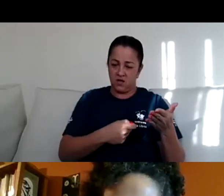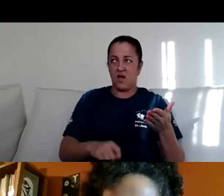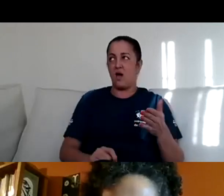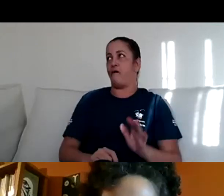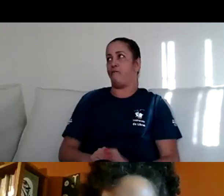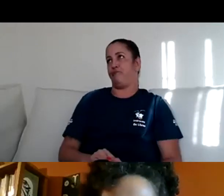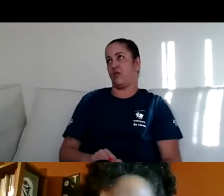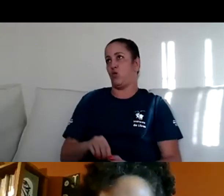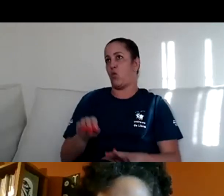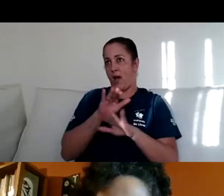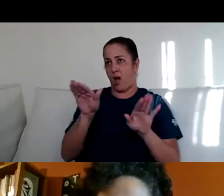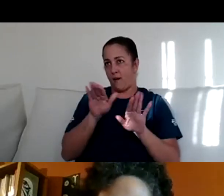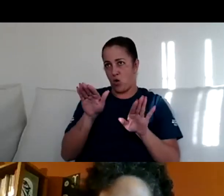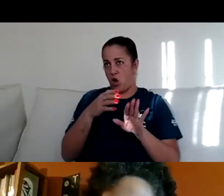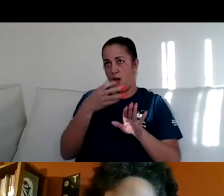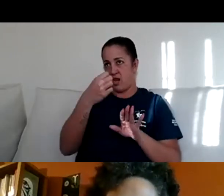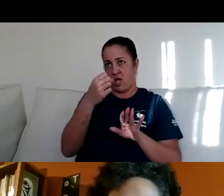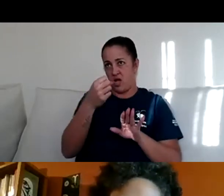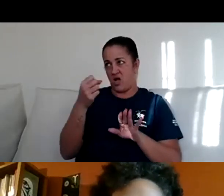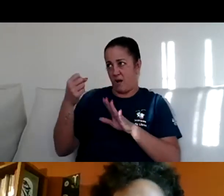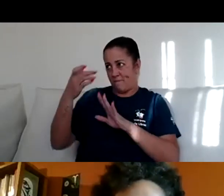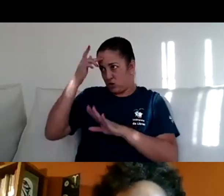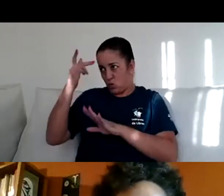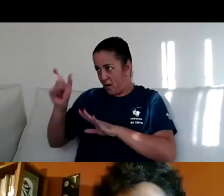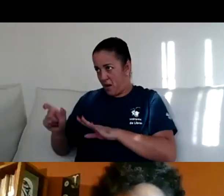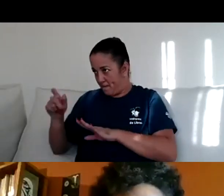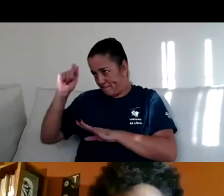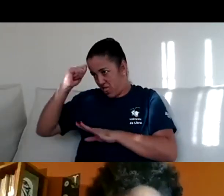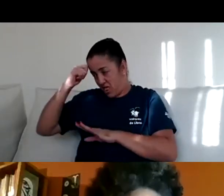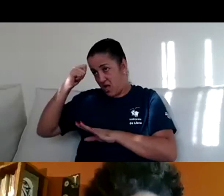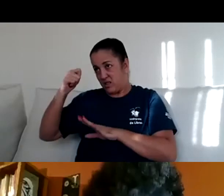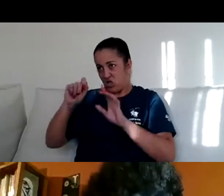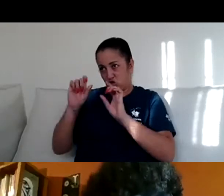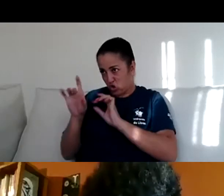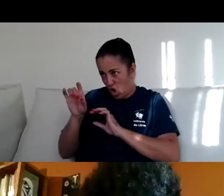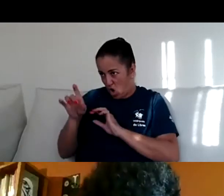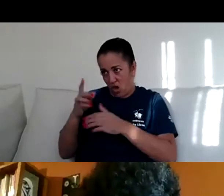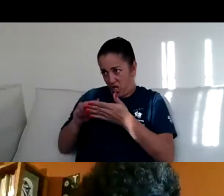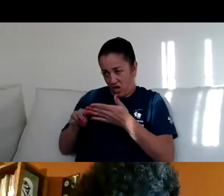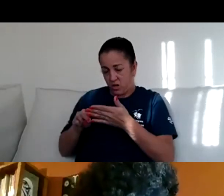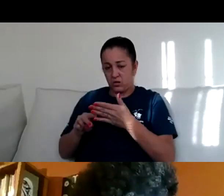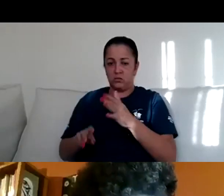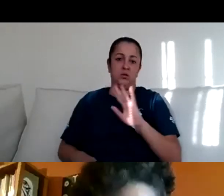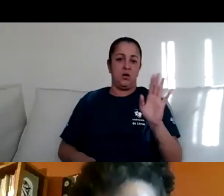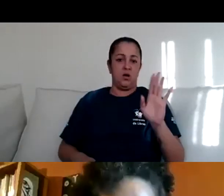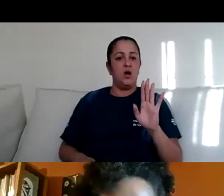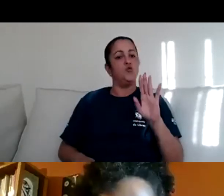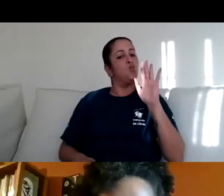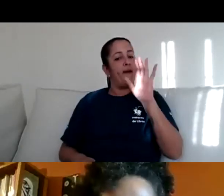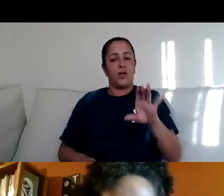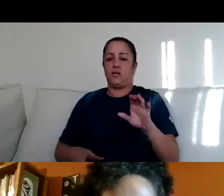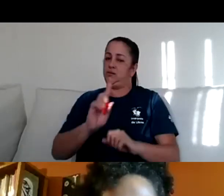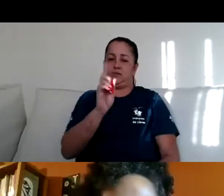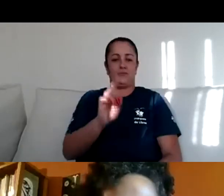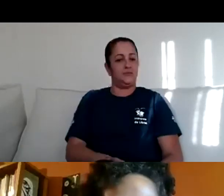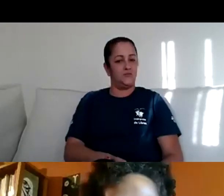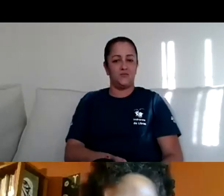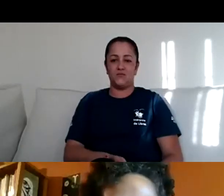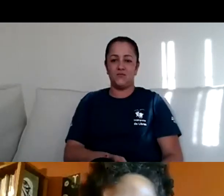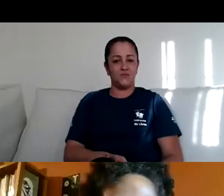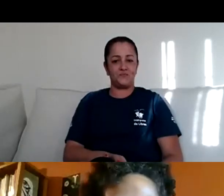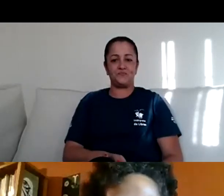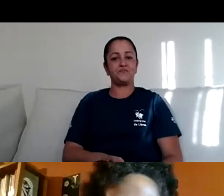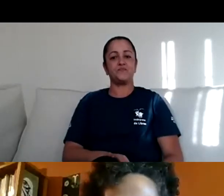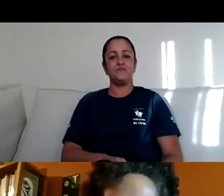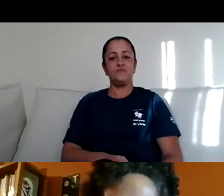não é mais para ler obras de pessoas brancas. Nossa, gente, que é isso, né? Que coisa chata. Não, gente, não é isso, né? A